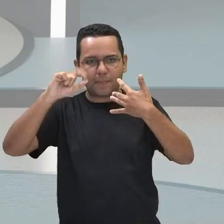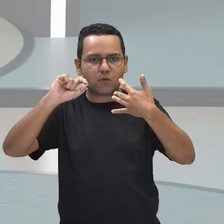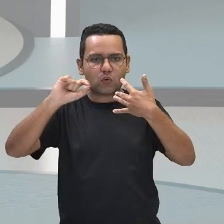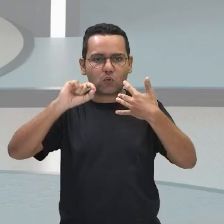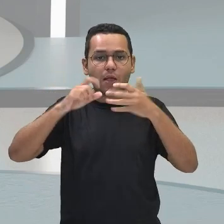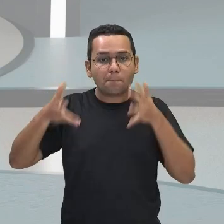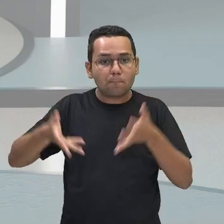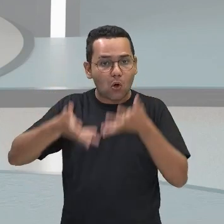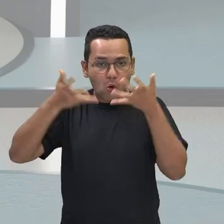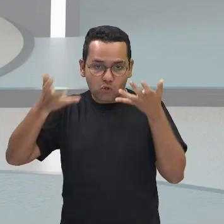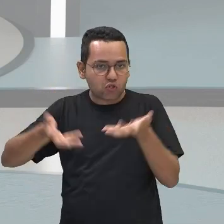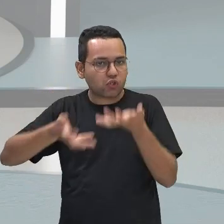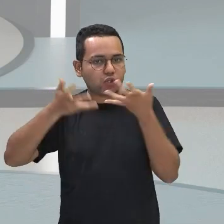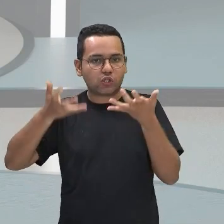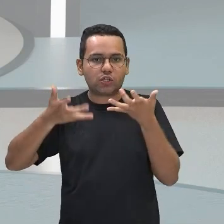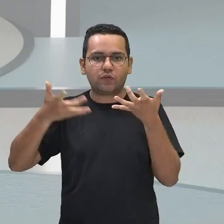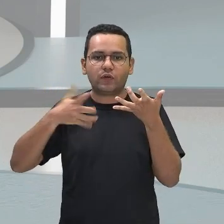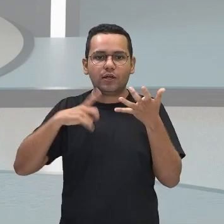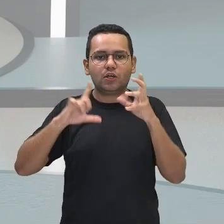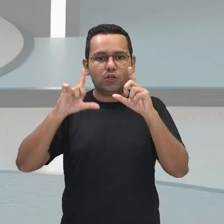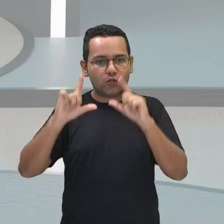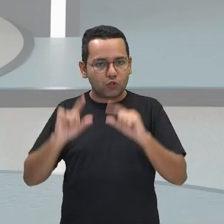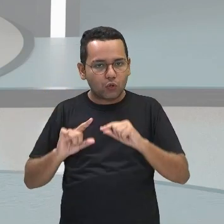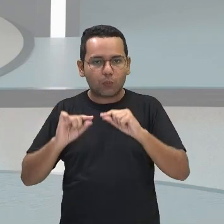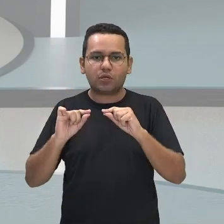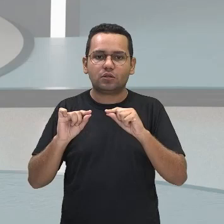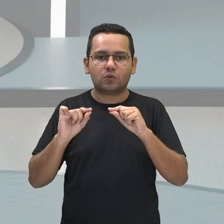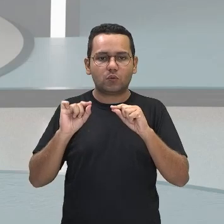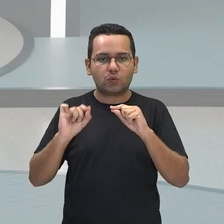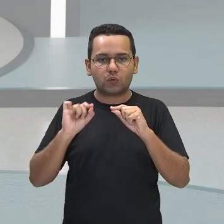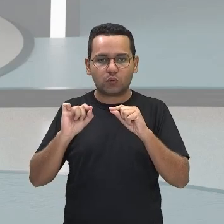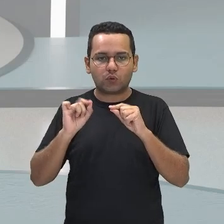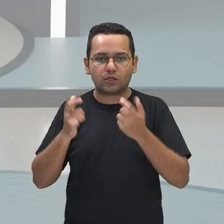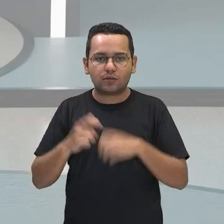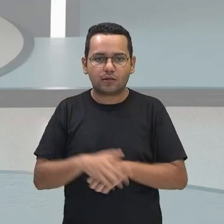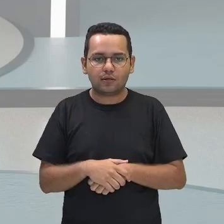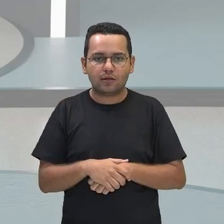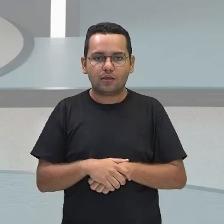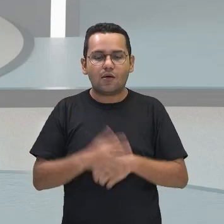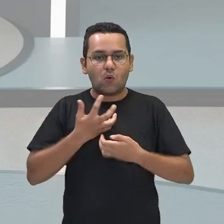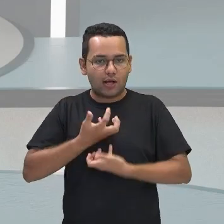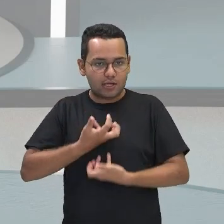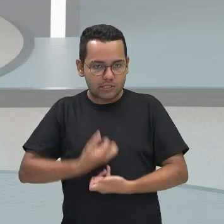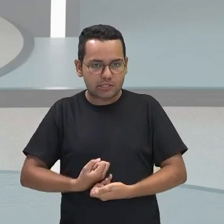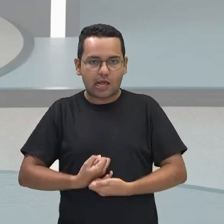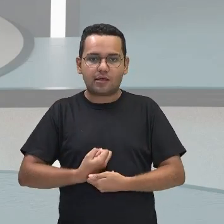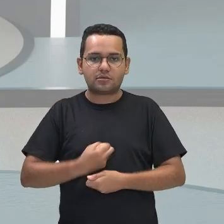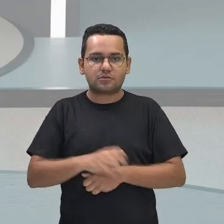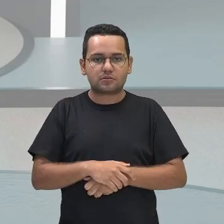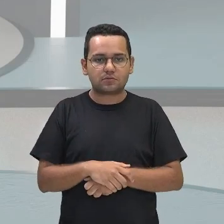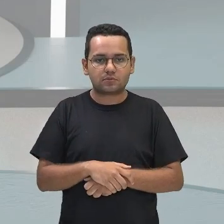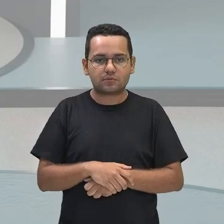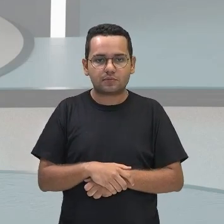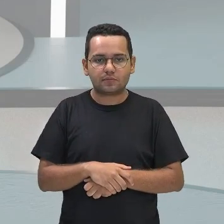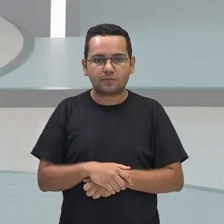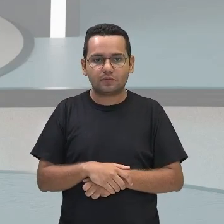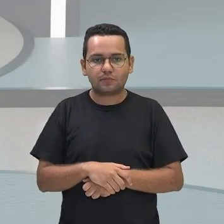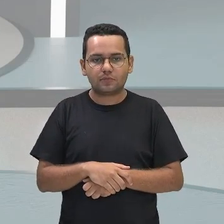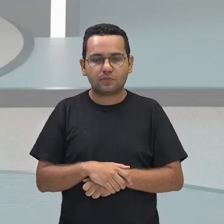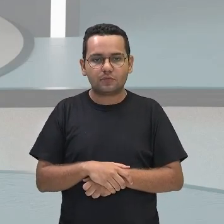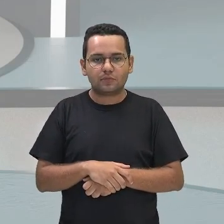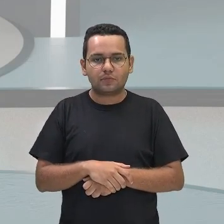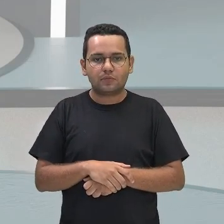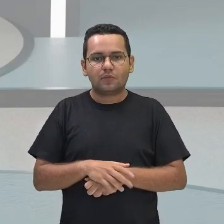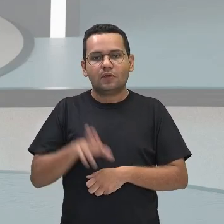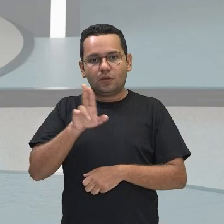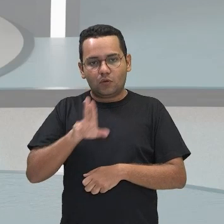e o apetite, usada para aumentar a concentração e o estado de alerta do corpo, né? O